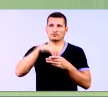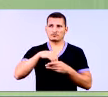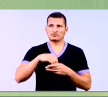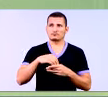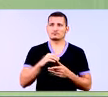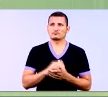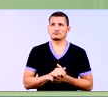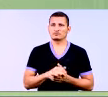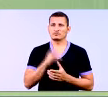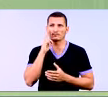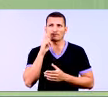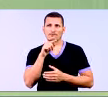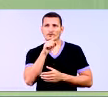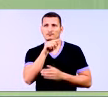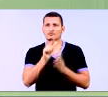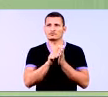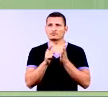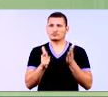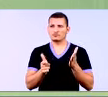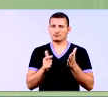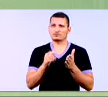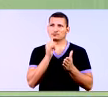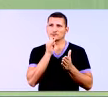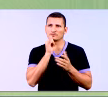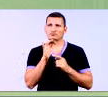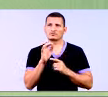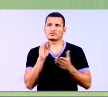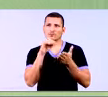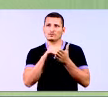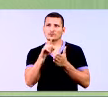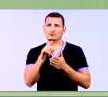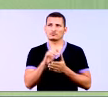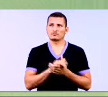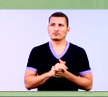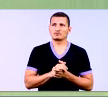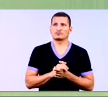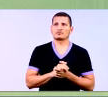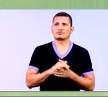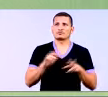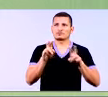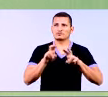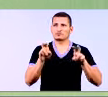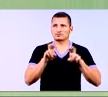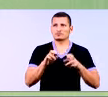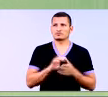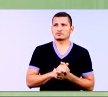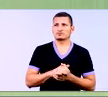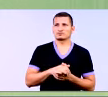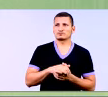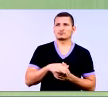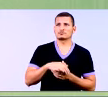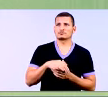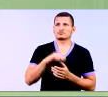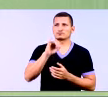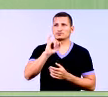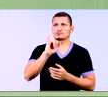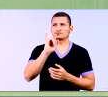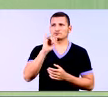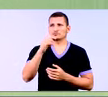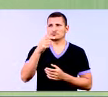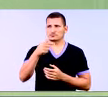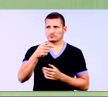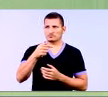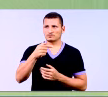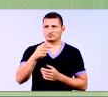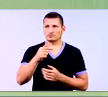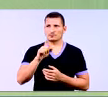vê lá no anúncio do jornal, ó, o exemplo que a gente colocou aqui, um computador PC Core i7, olha só o que a gente está falando